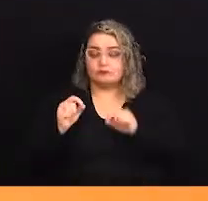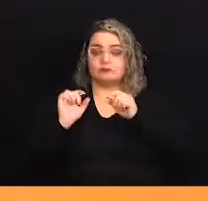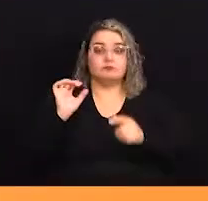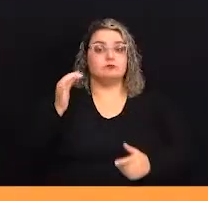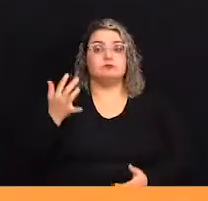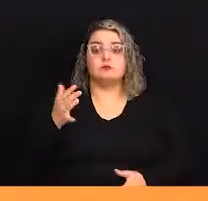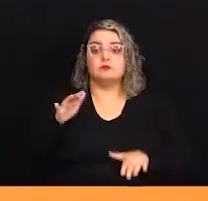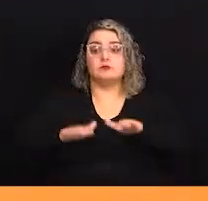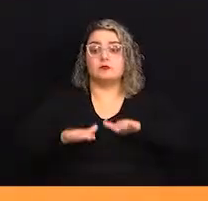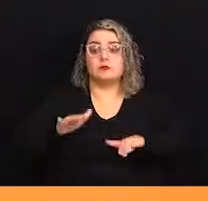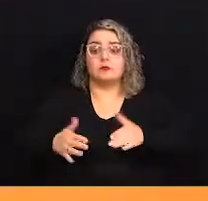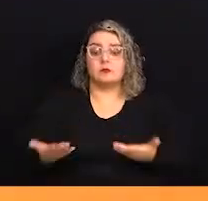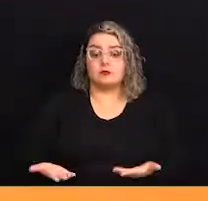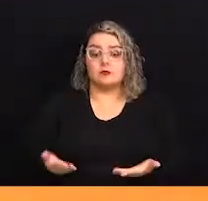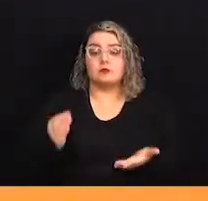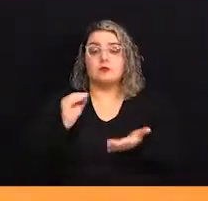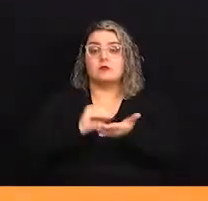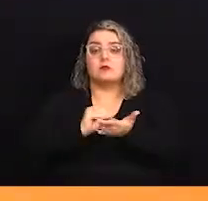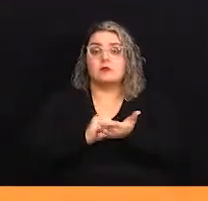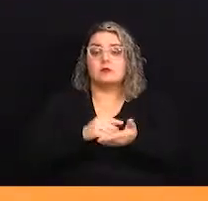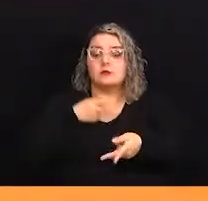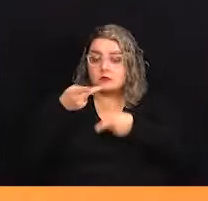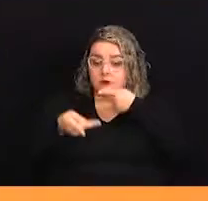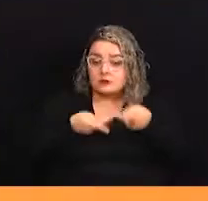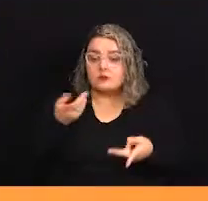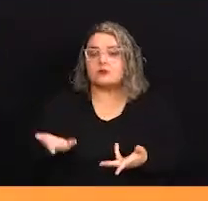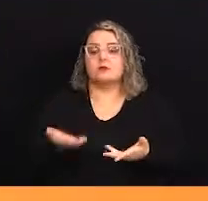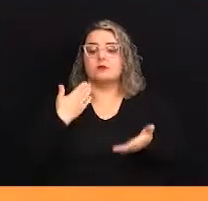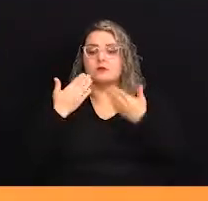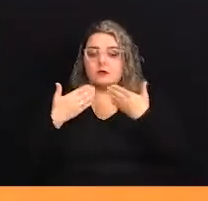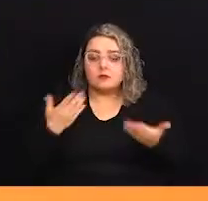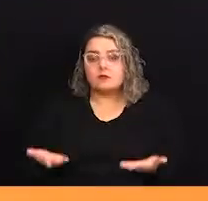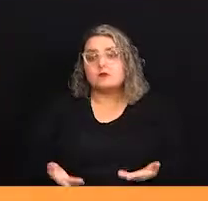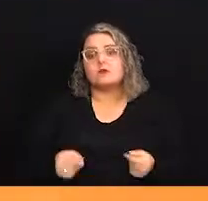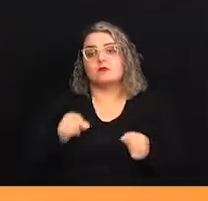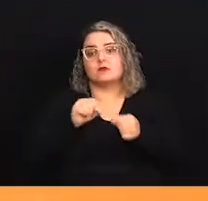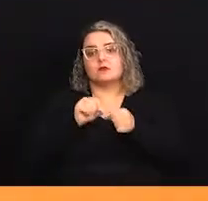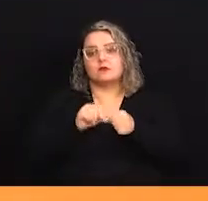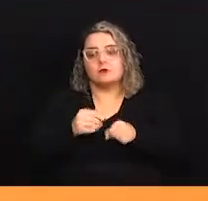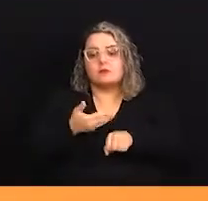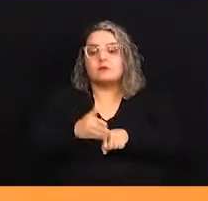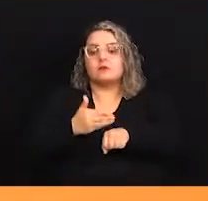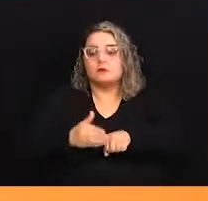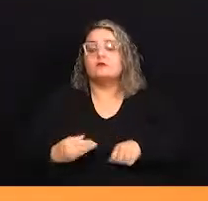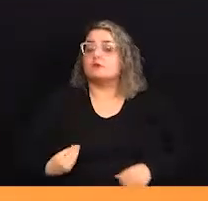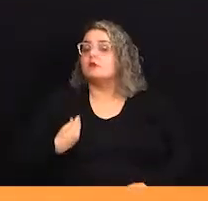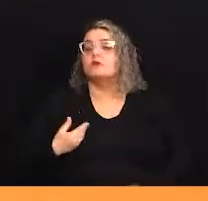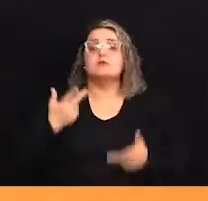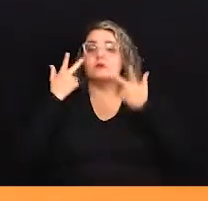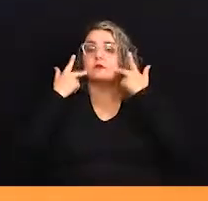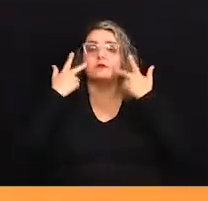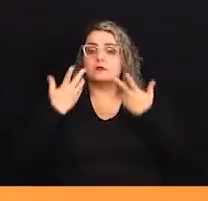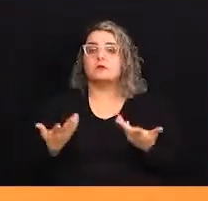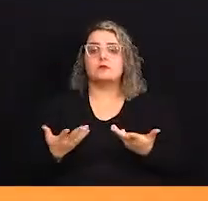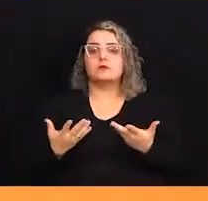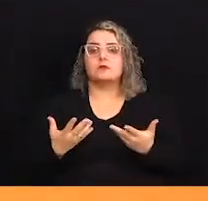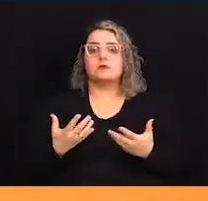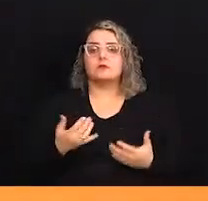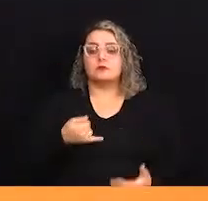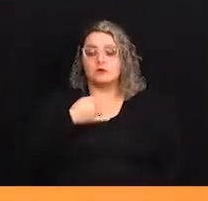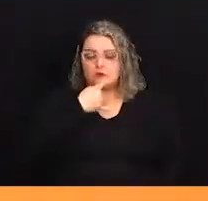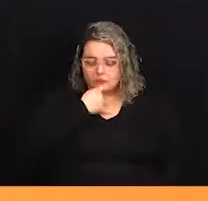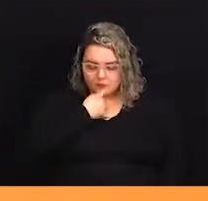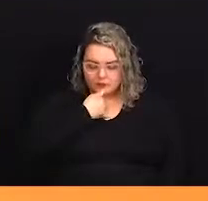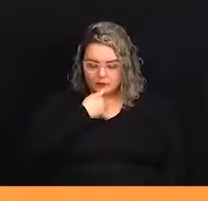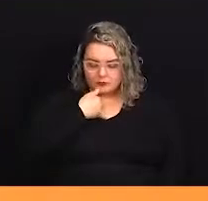o que aconteceu e muitas vezes por falta de falar, por falta de fazer esse exercício que é da vida, que é digerir as